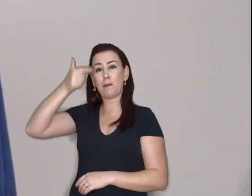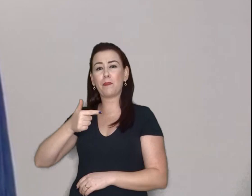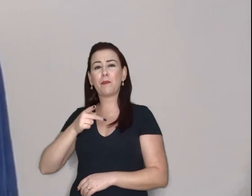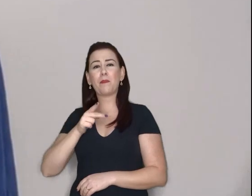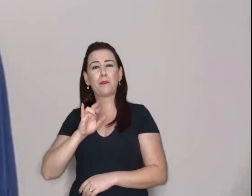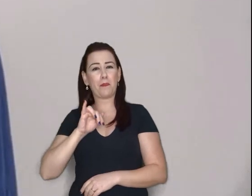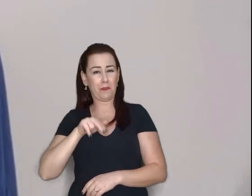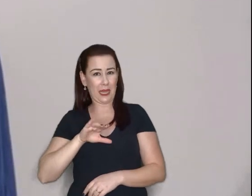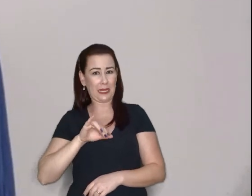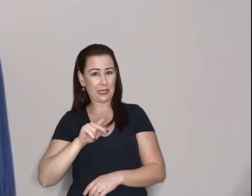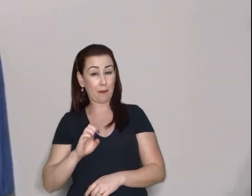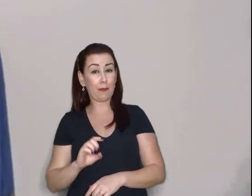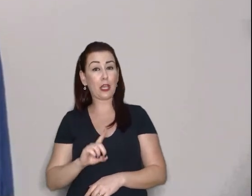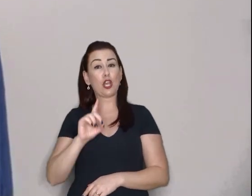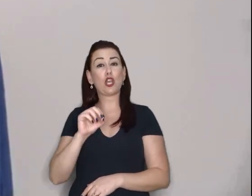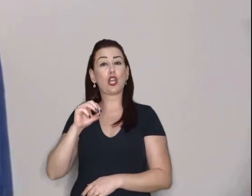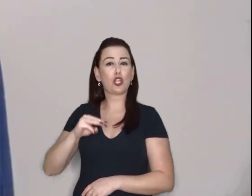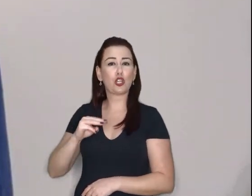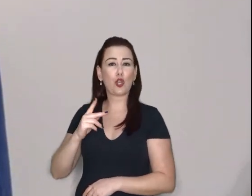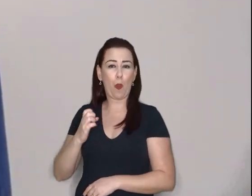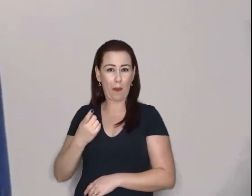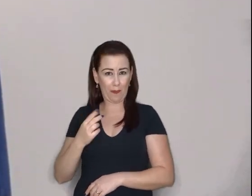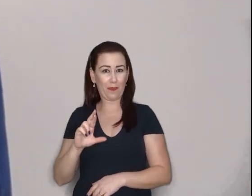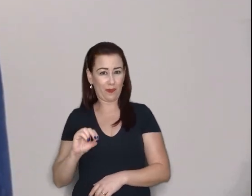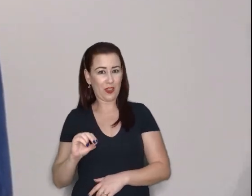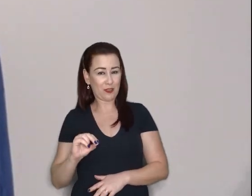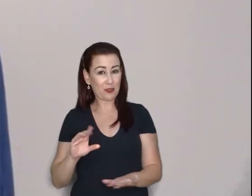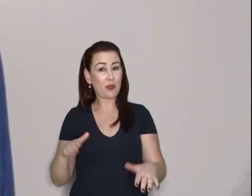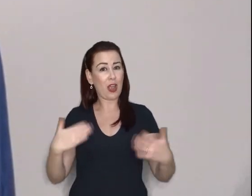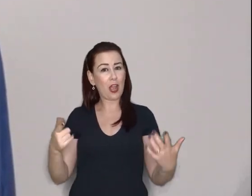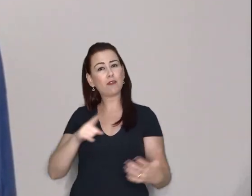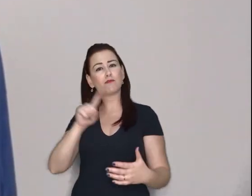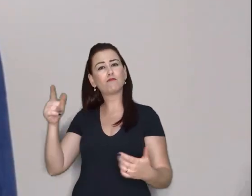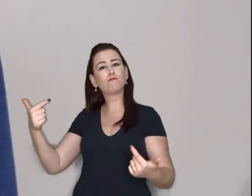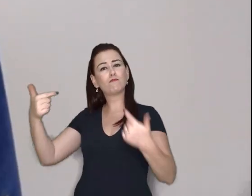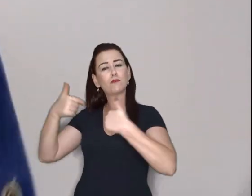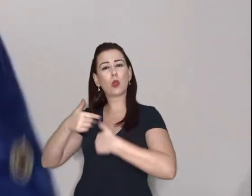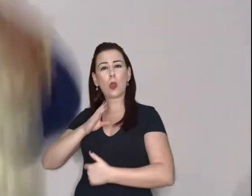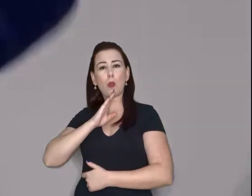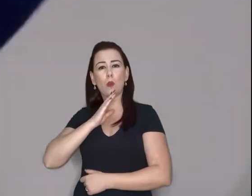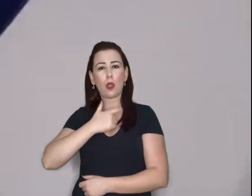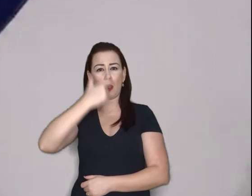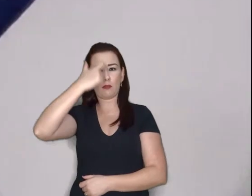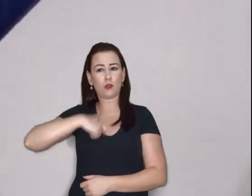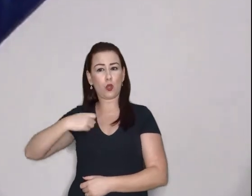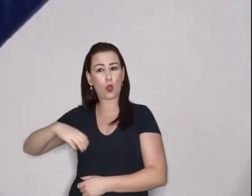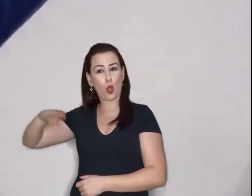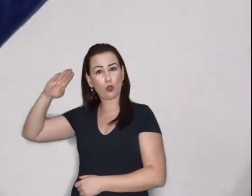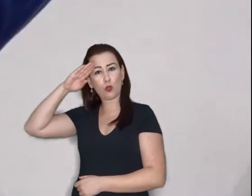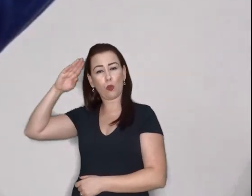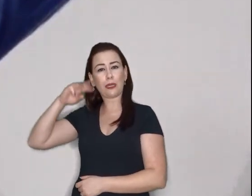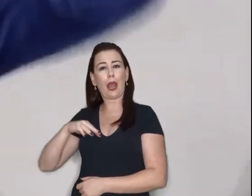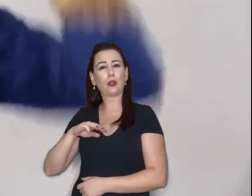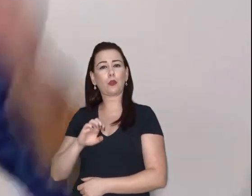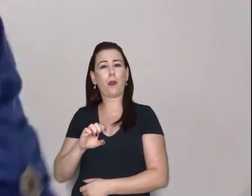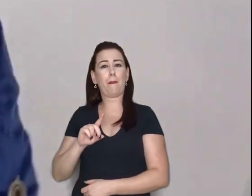A partir de então, passei a ser o Soldado Medeiros.